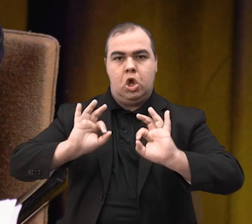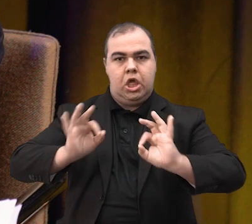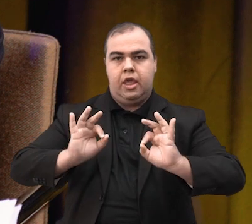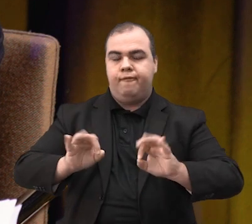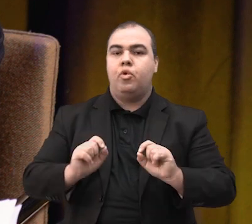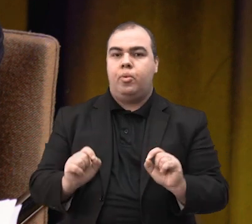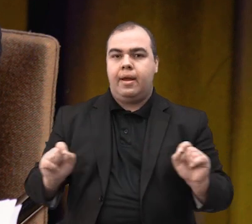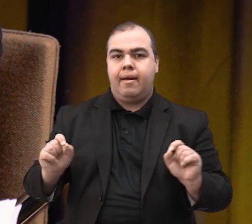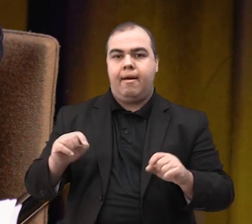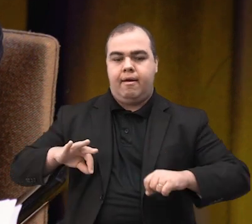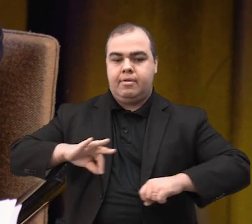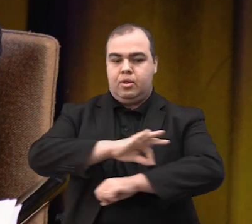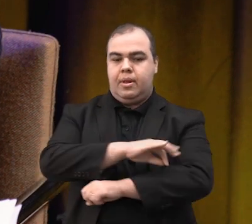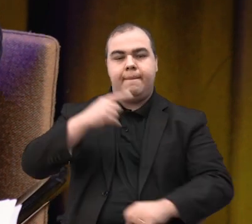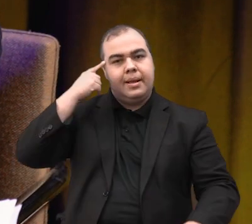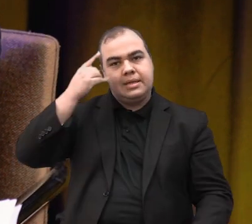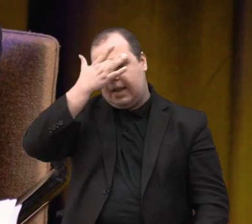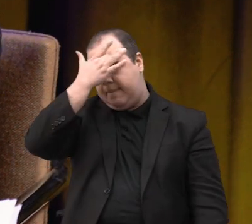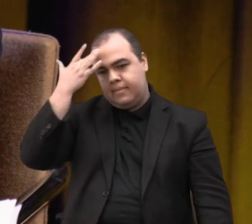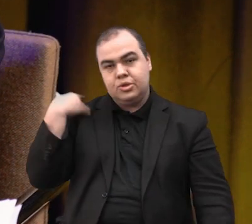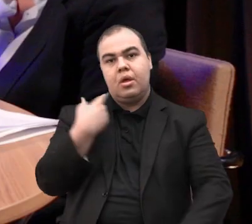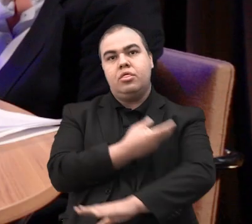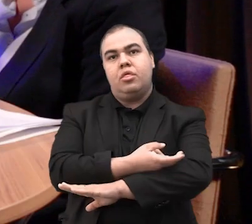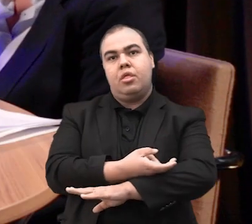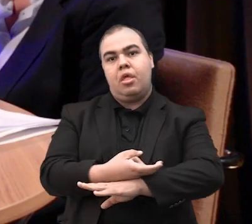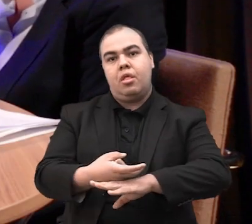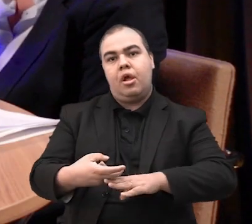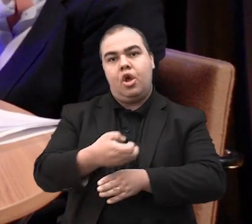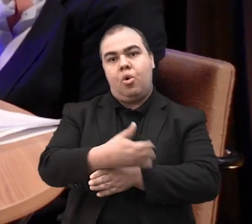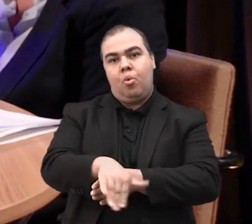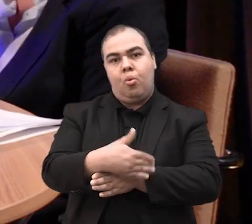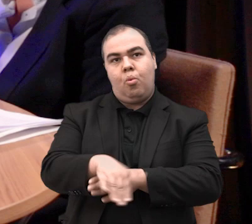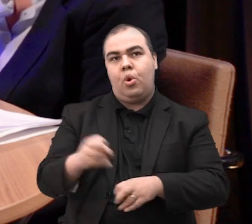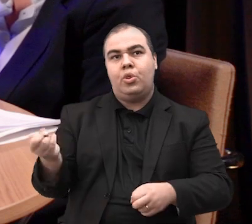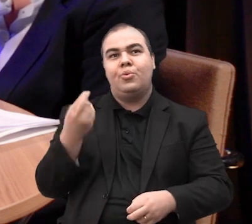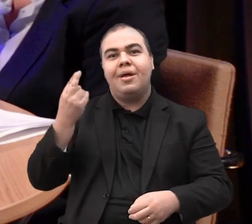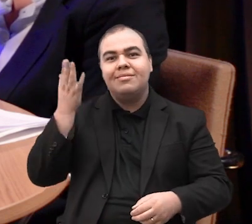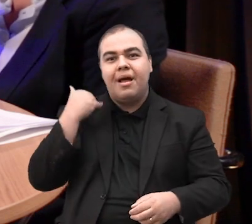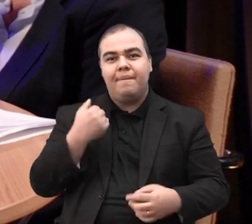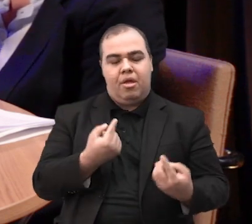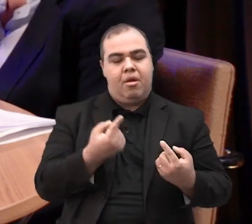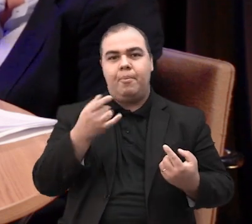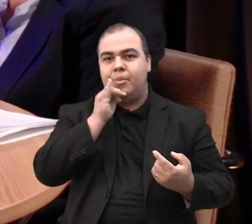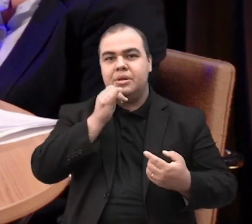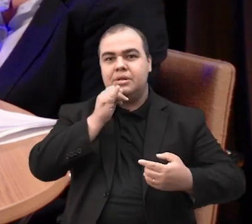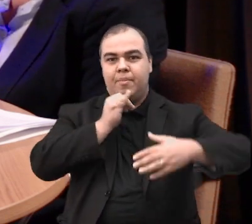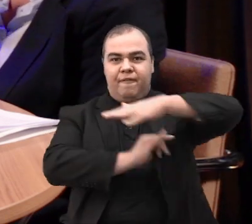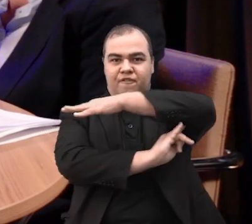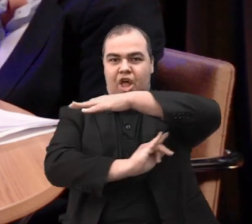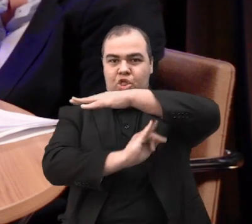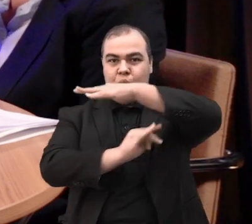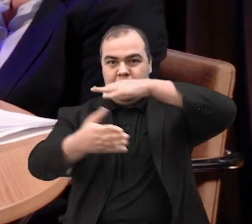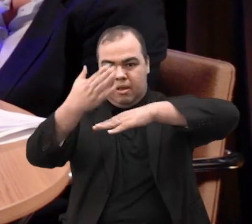é uma arquitetura que é pensada para impedir que pessoas em situação de rua permanecem ali embaixo de